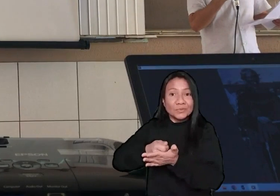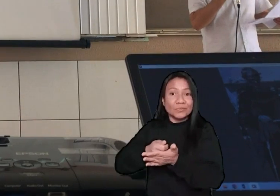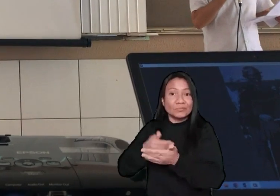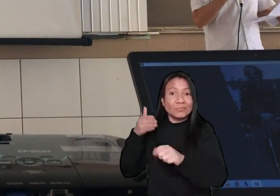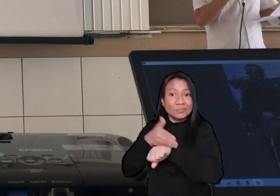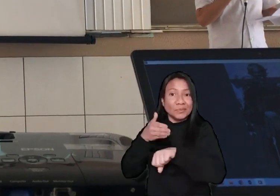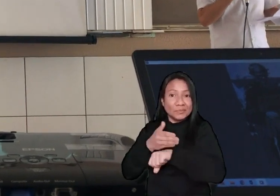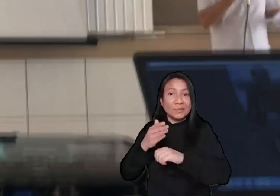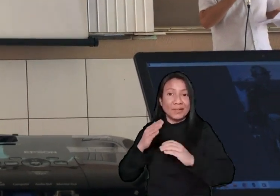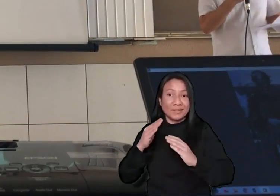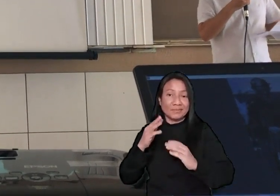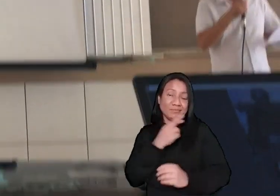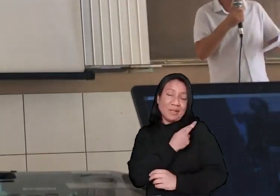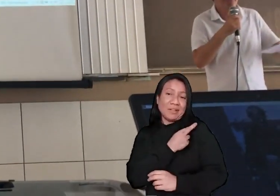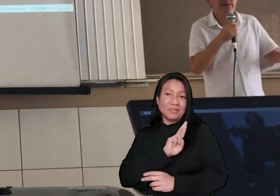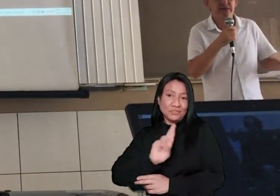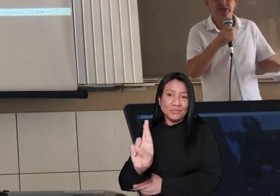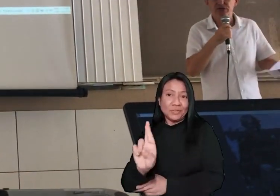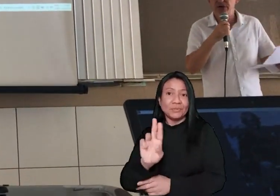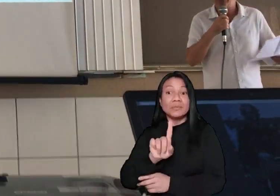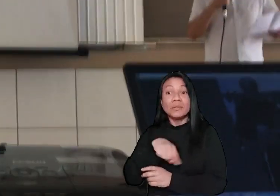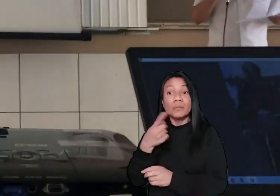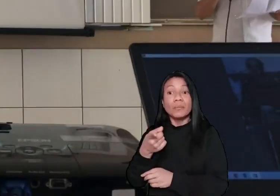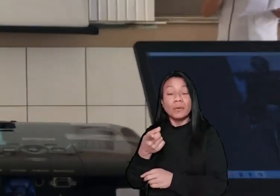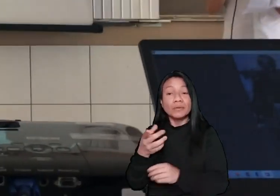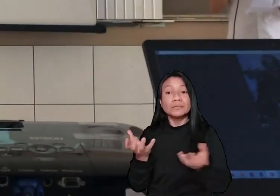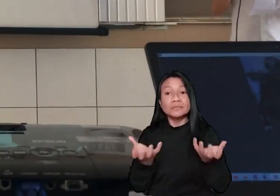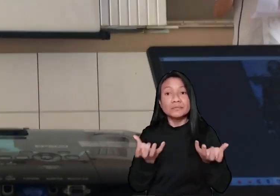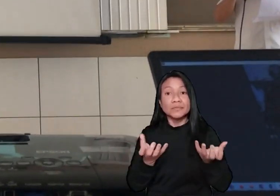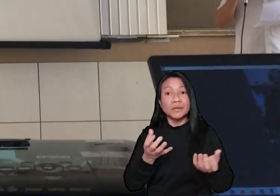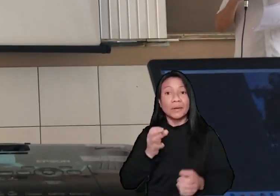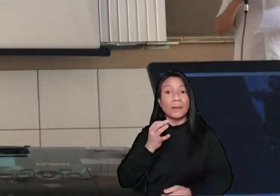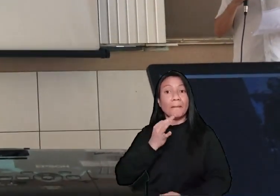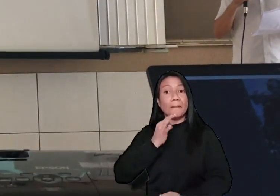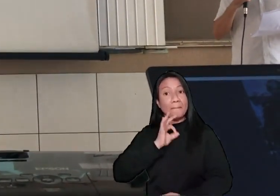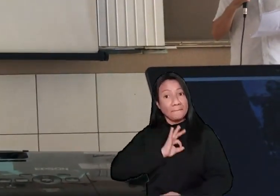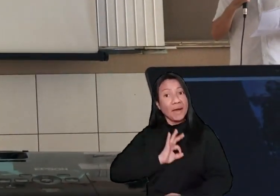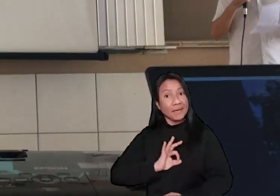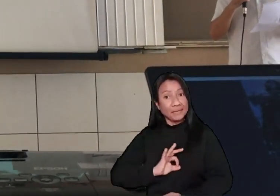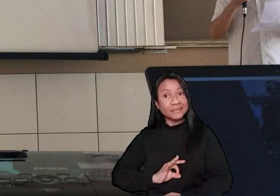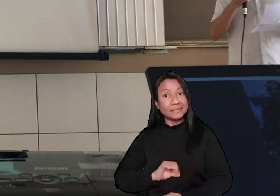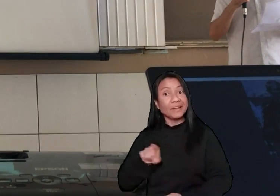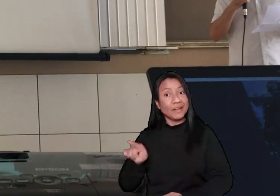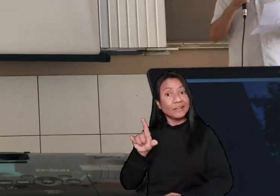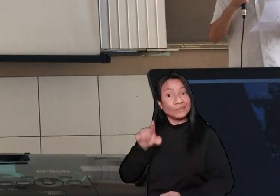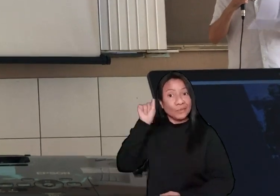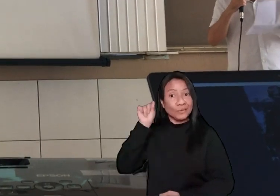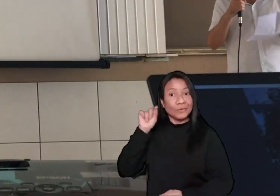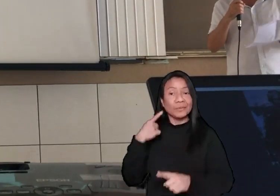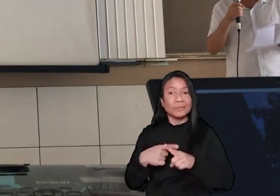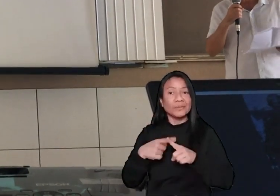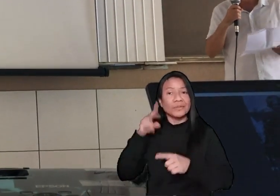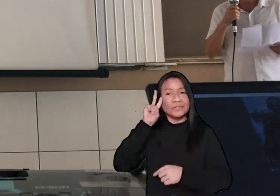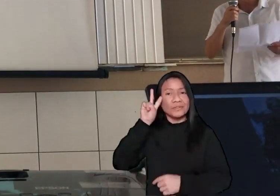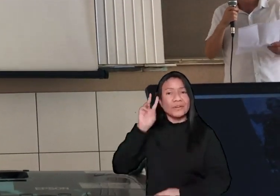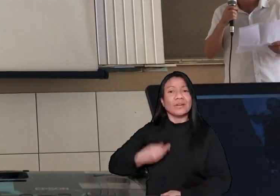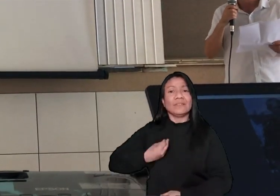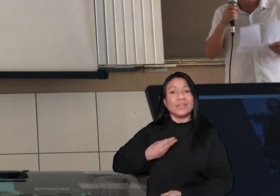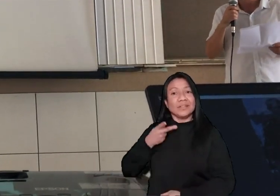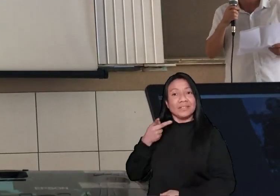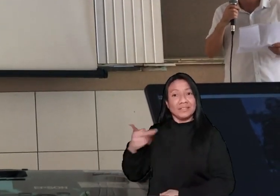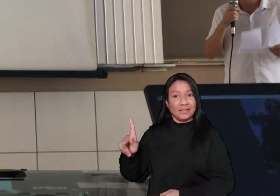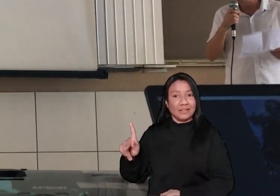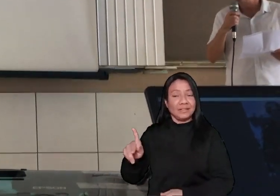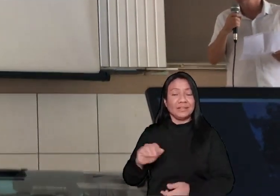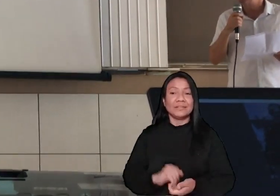porque ele, como já foi falado no histórico dele, ele foi um expedicionário, ou seja,